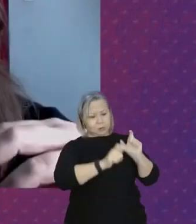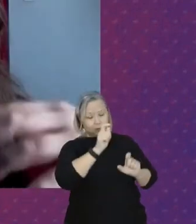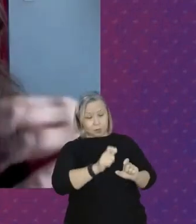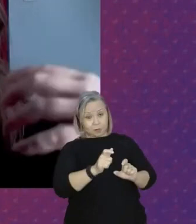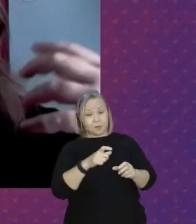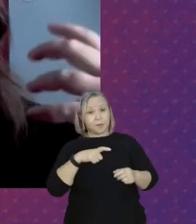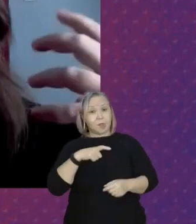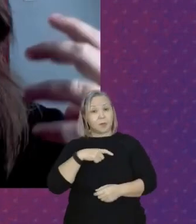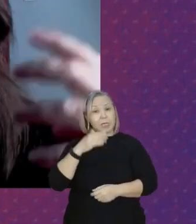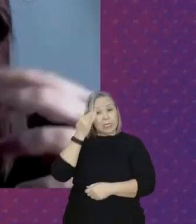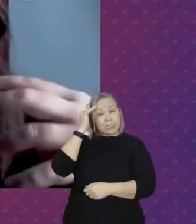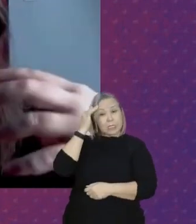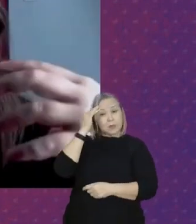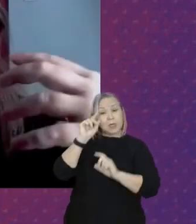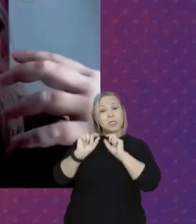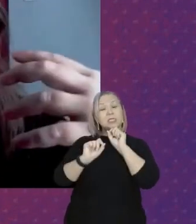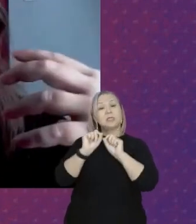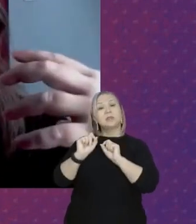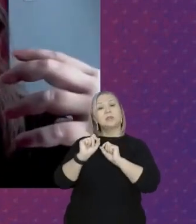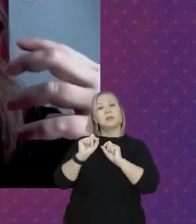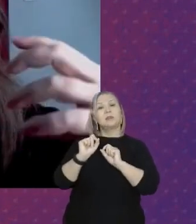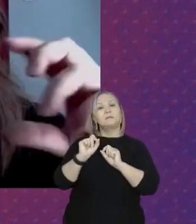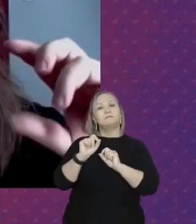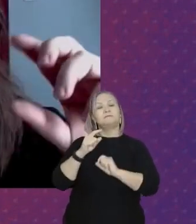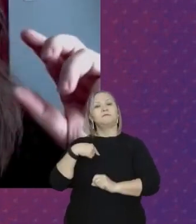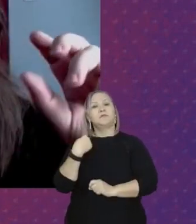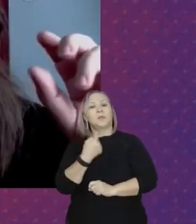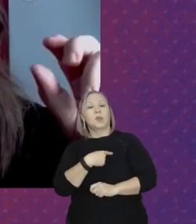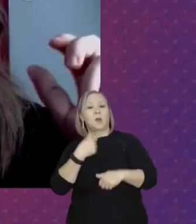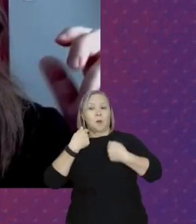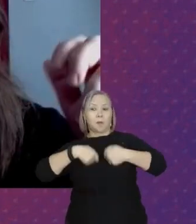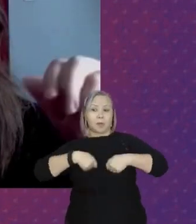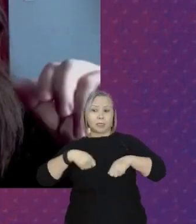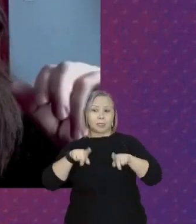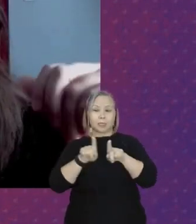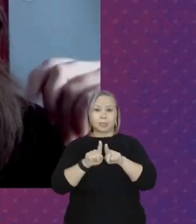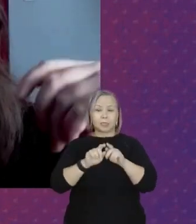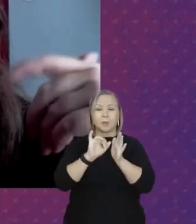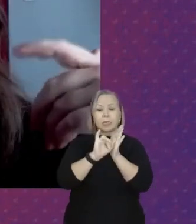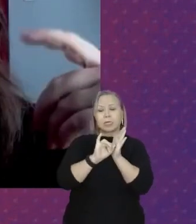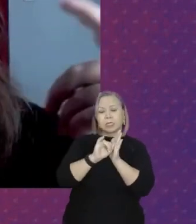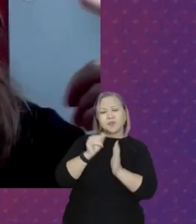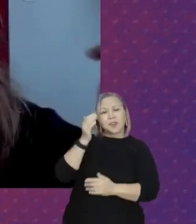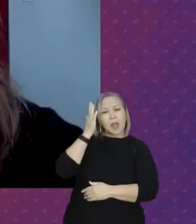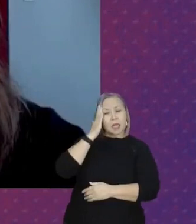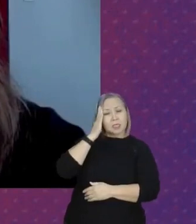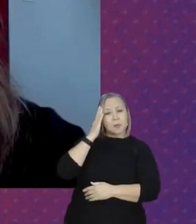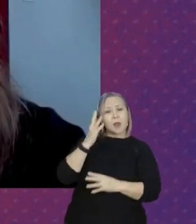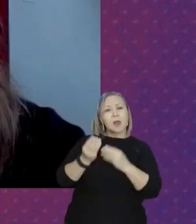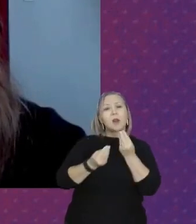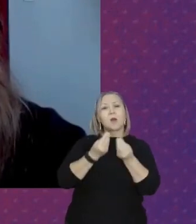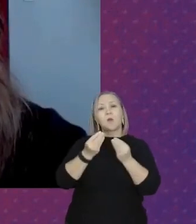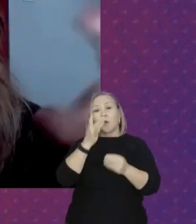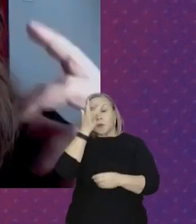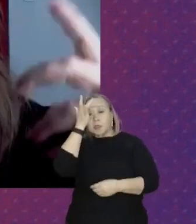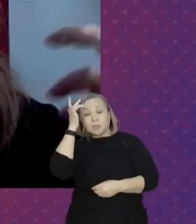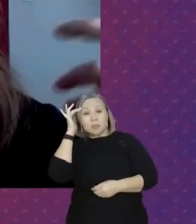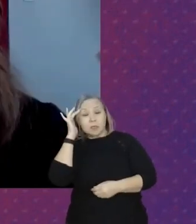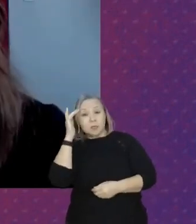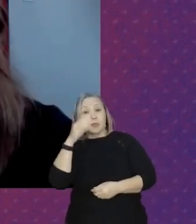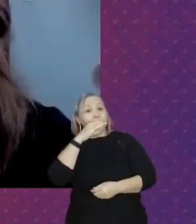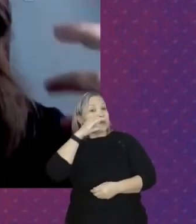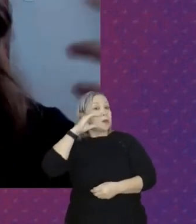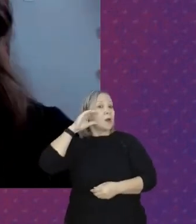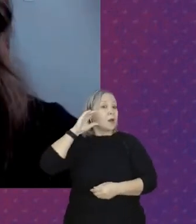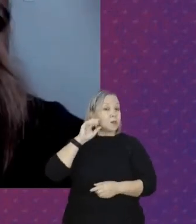de que a gente precisa também identificar como que as pessoas adultas,